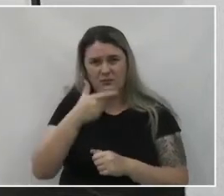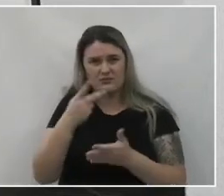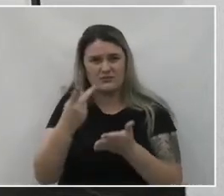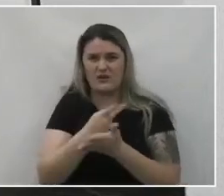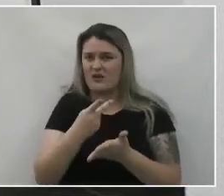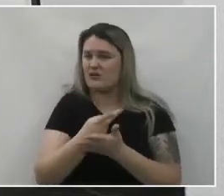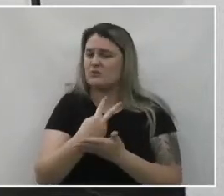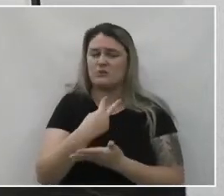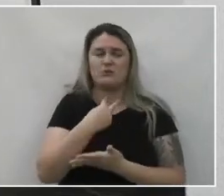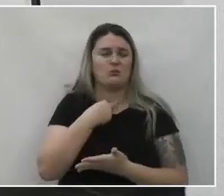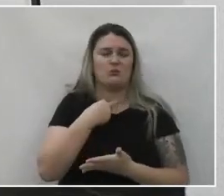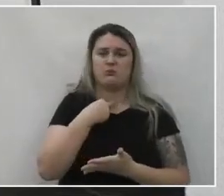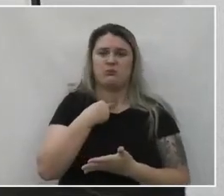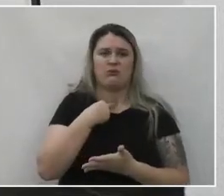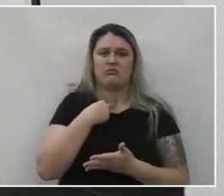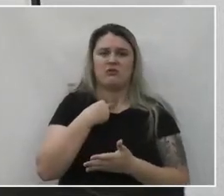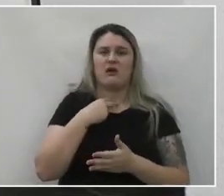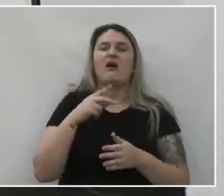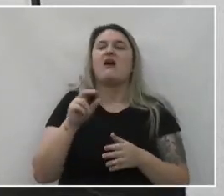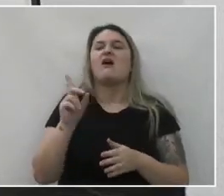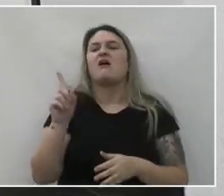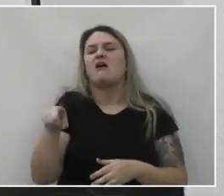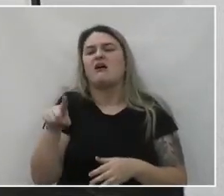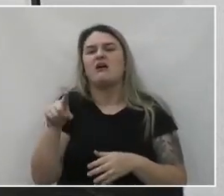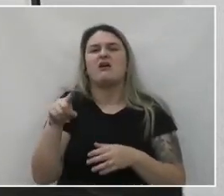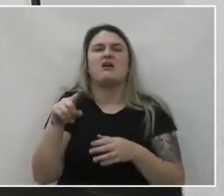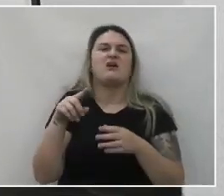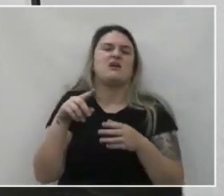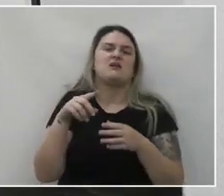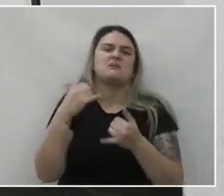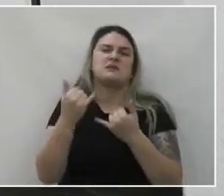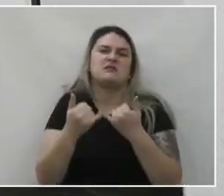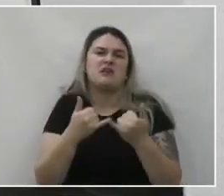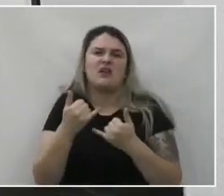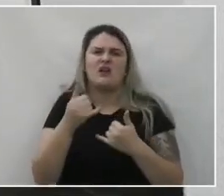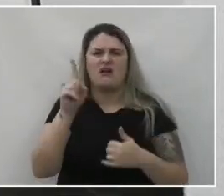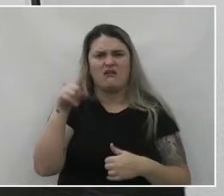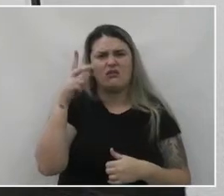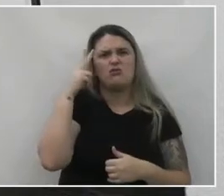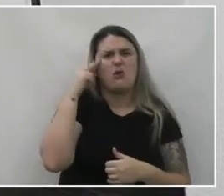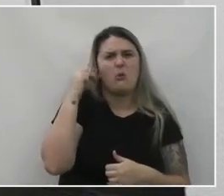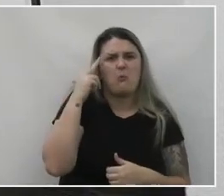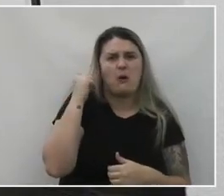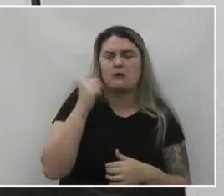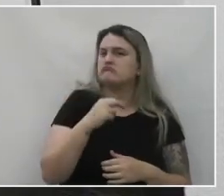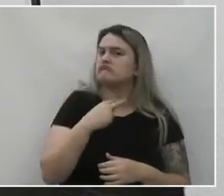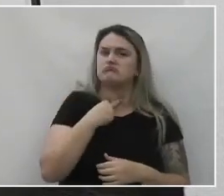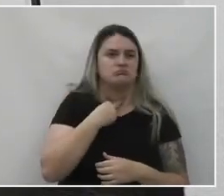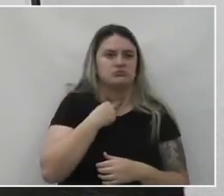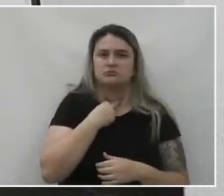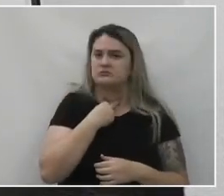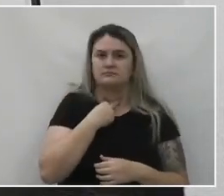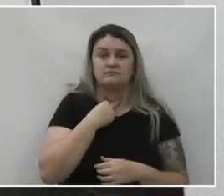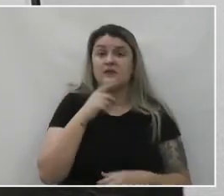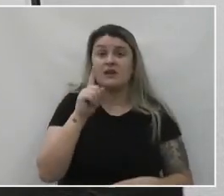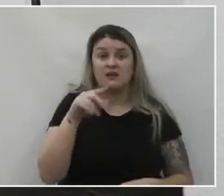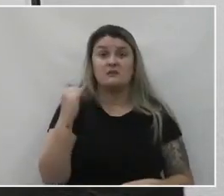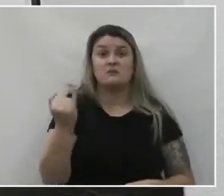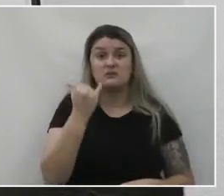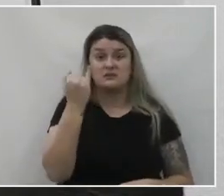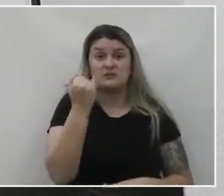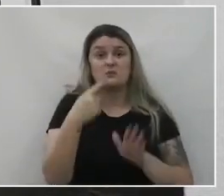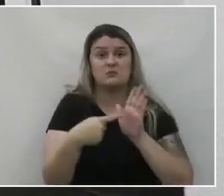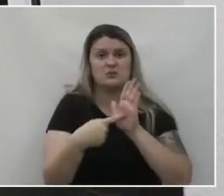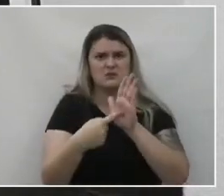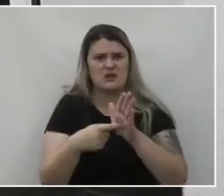absolutamente nenhuma circunstância, ser interpretados como despretensiosos, normais ou naturais. É importante